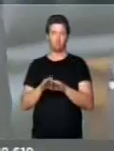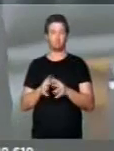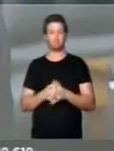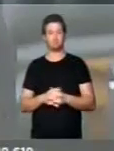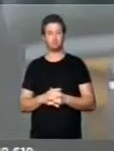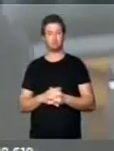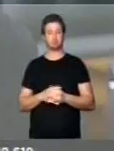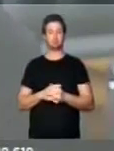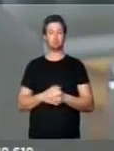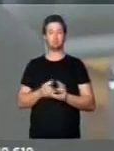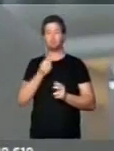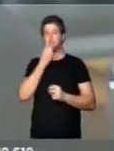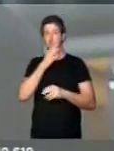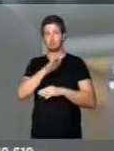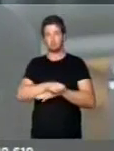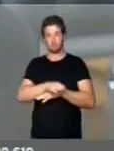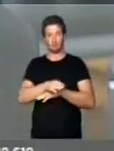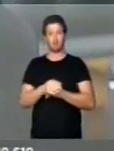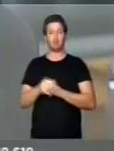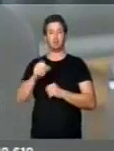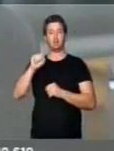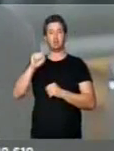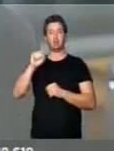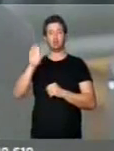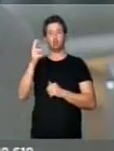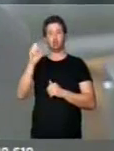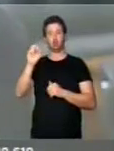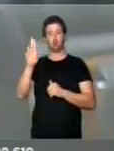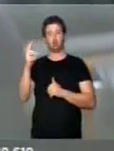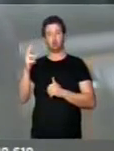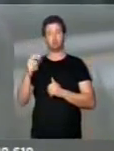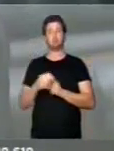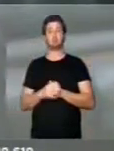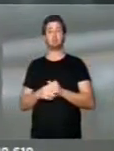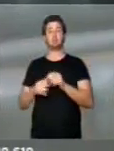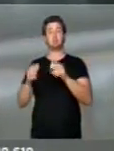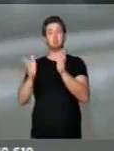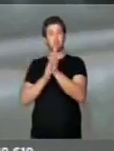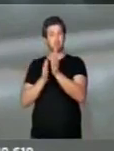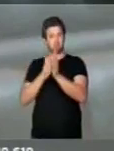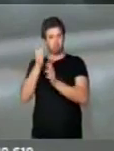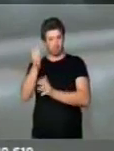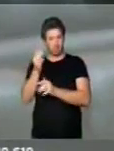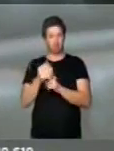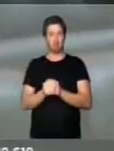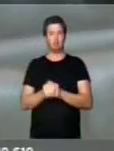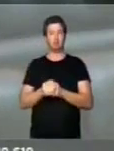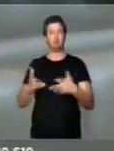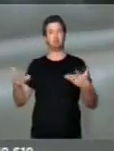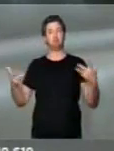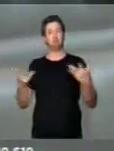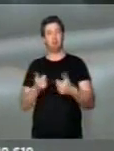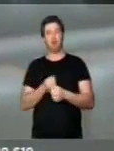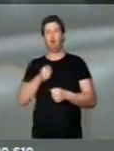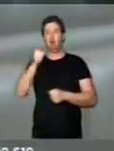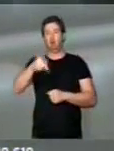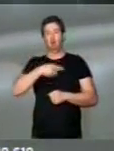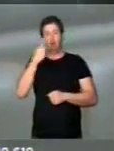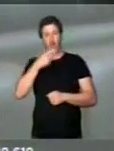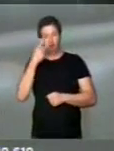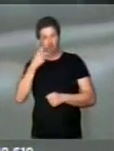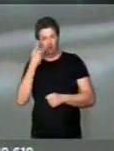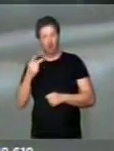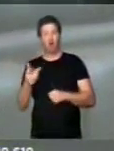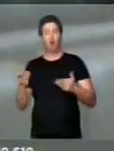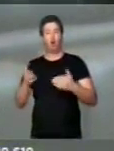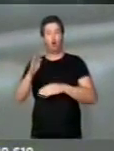Boa tarde, deputado Heitor Schuh. Queria iniciar parabenizando Vossa Excelência pelo excelente discurso